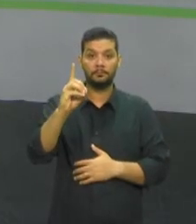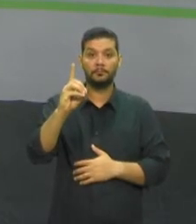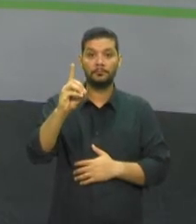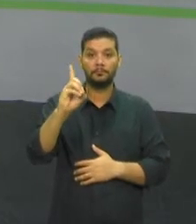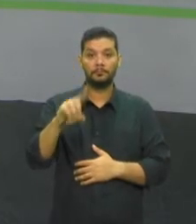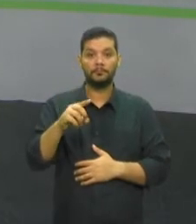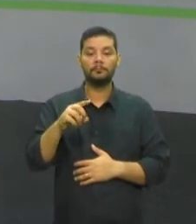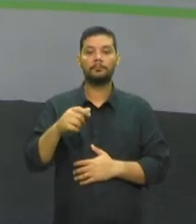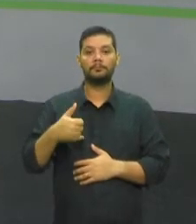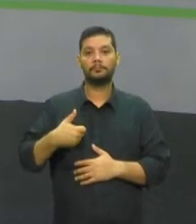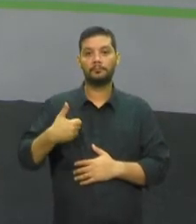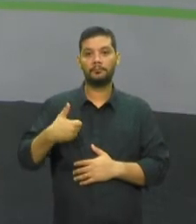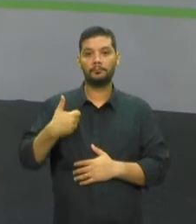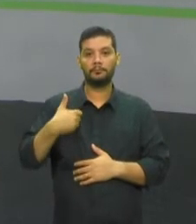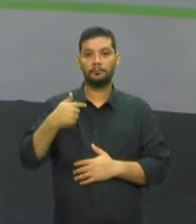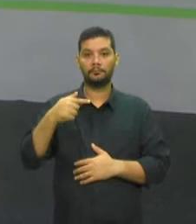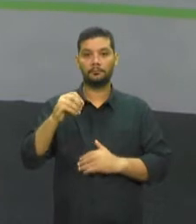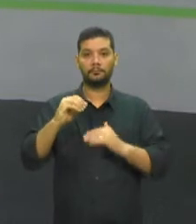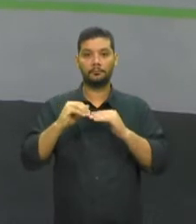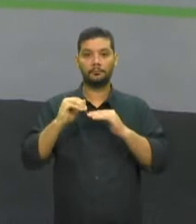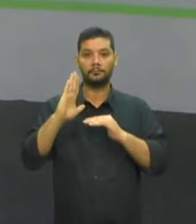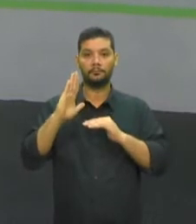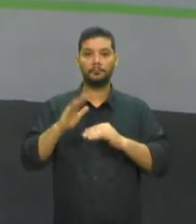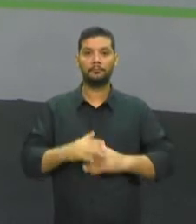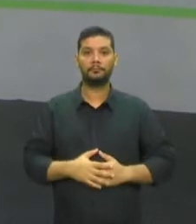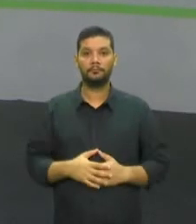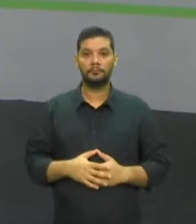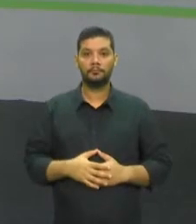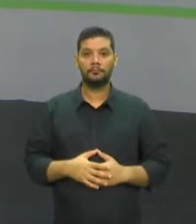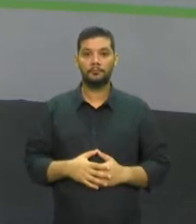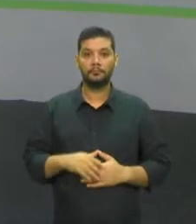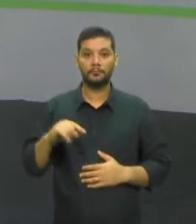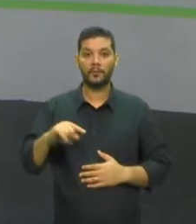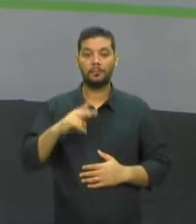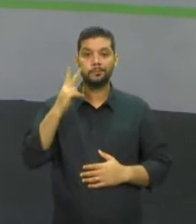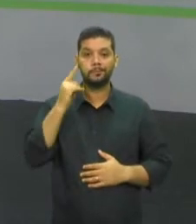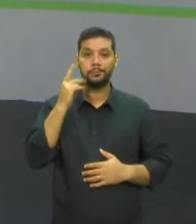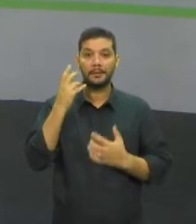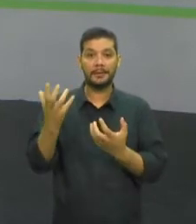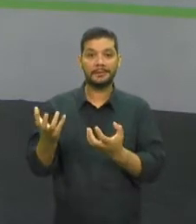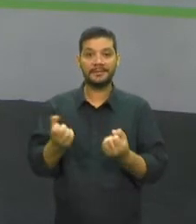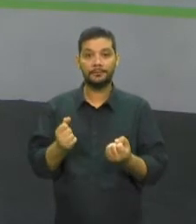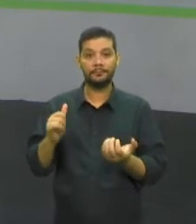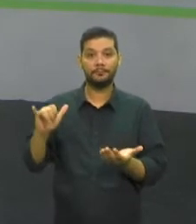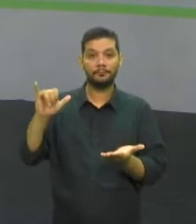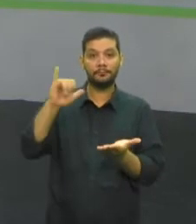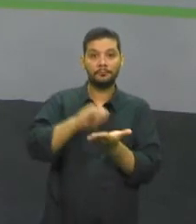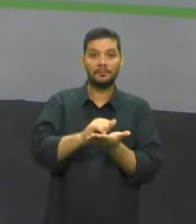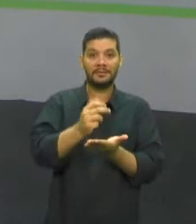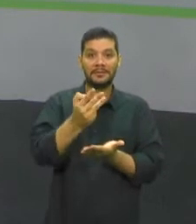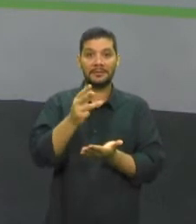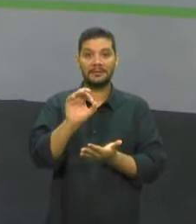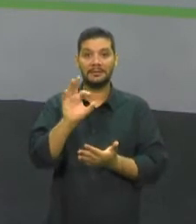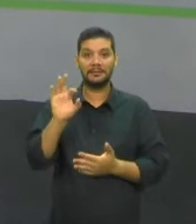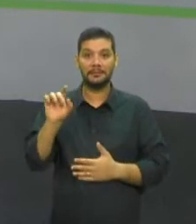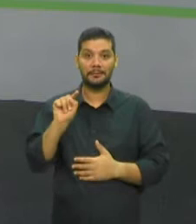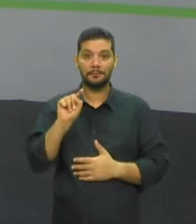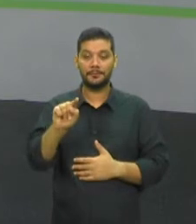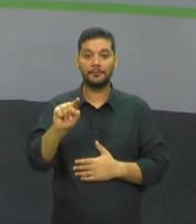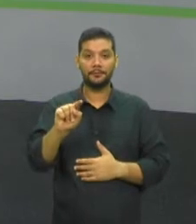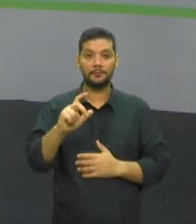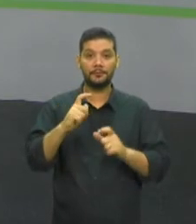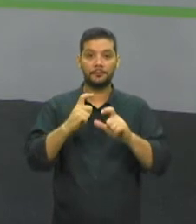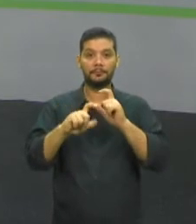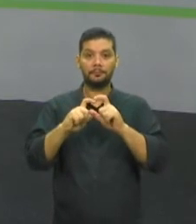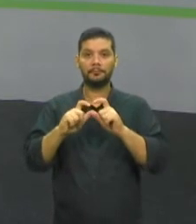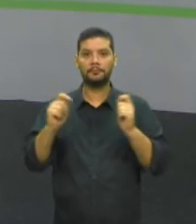Covid-19 em idosos acima de 70 anos. E o Ceará recebe 300 mil doses de Coronavac e atinge